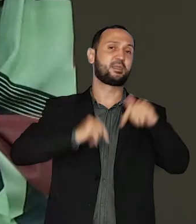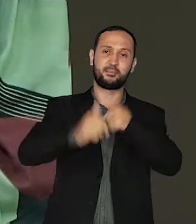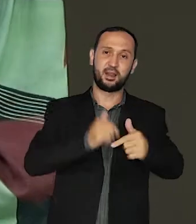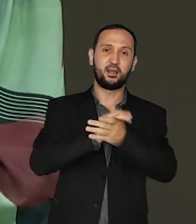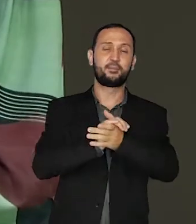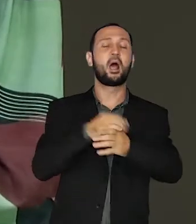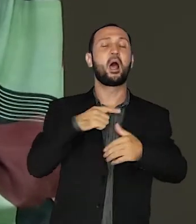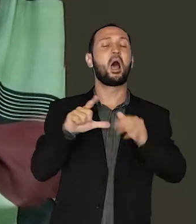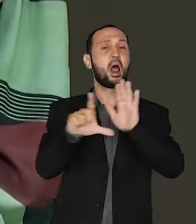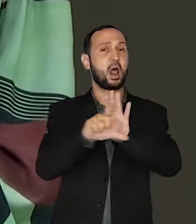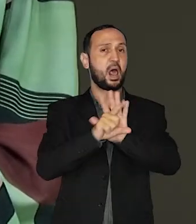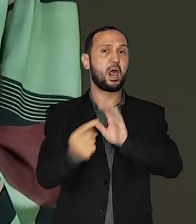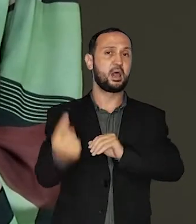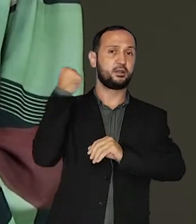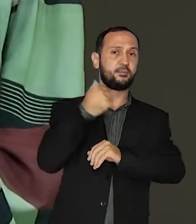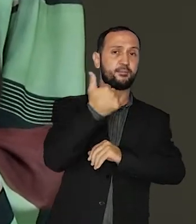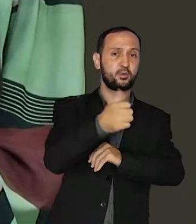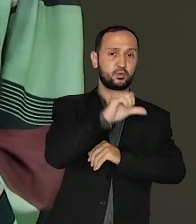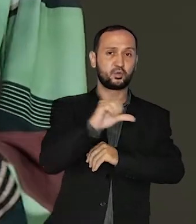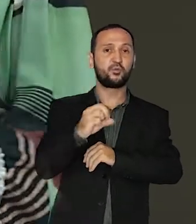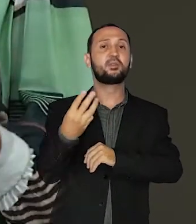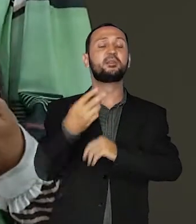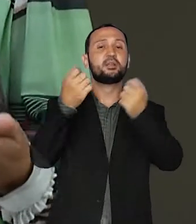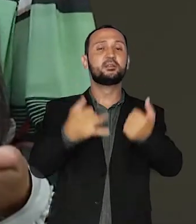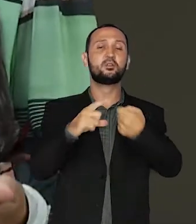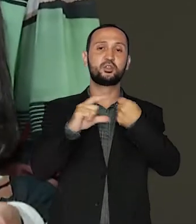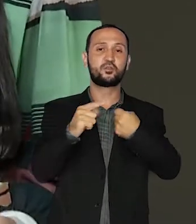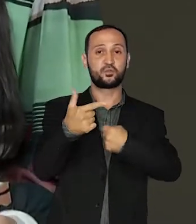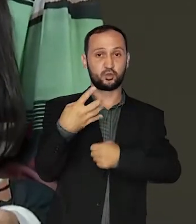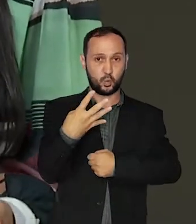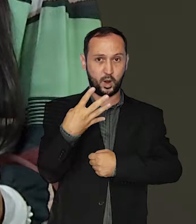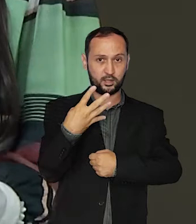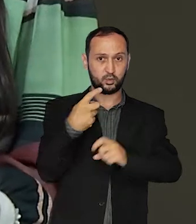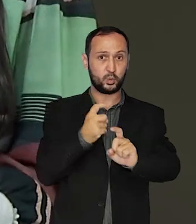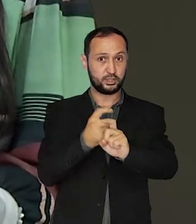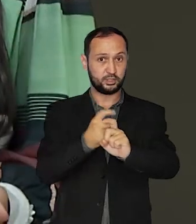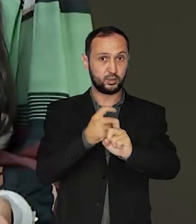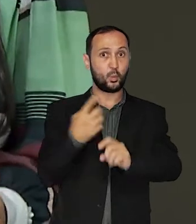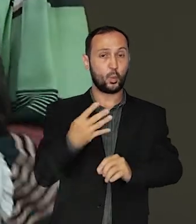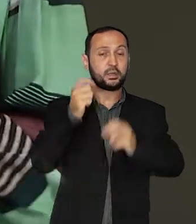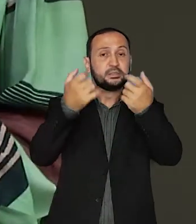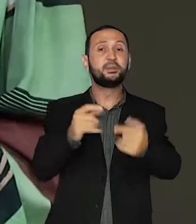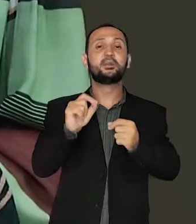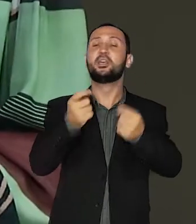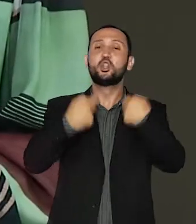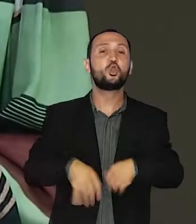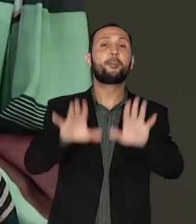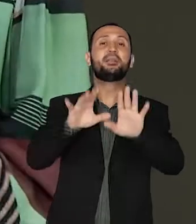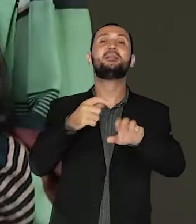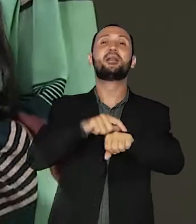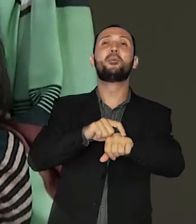A Lei 8666 de 1993, em seu artigo 24, inciso 4, por exemplo,